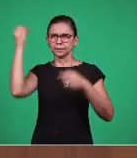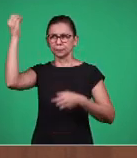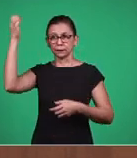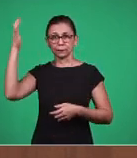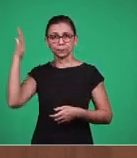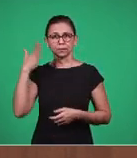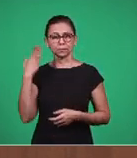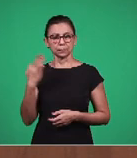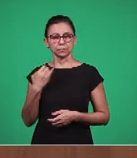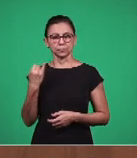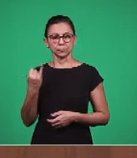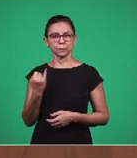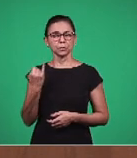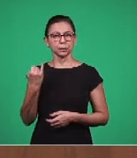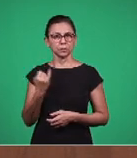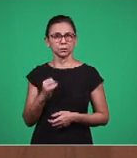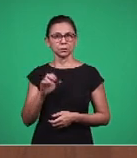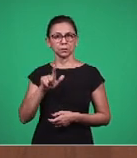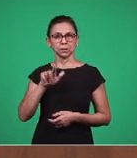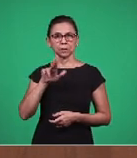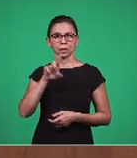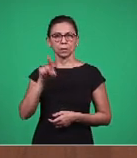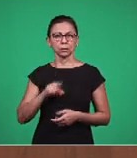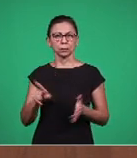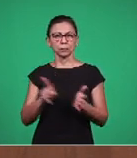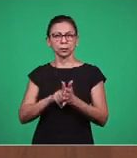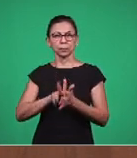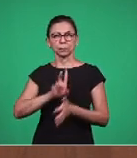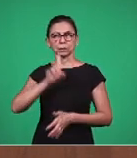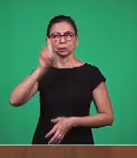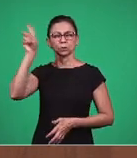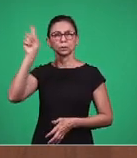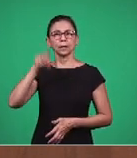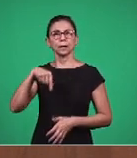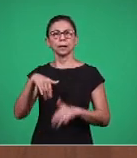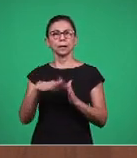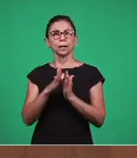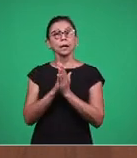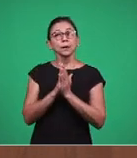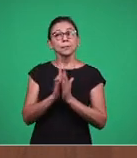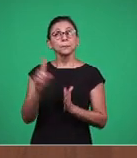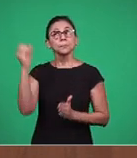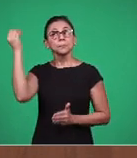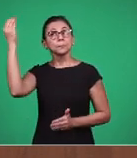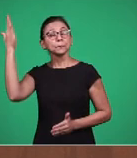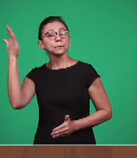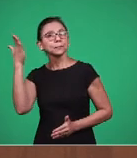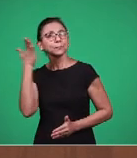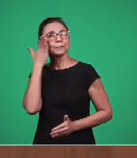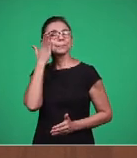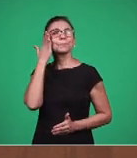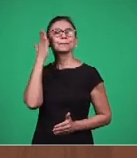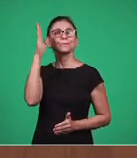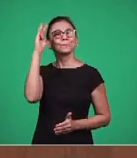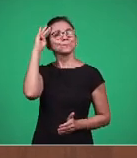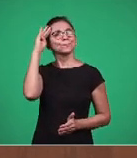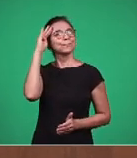é a luz de Deus, que é a palavra revelada, que é o